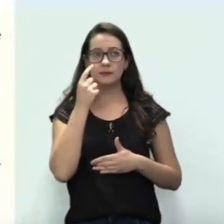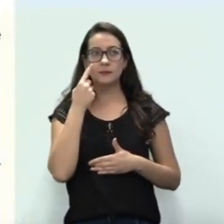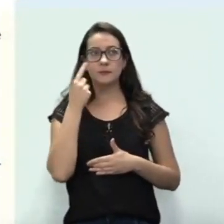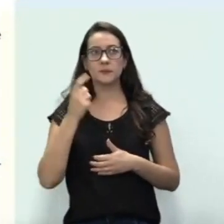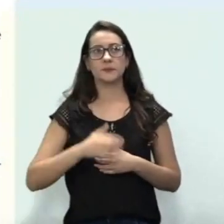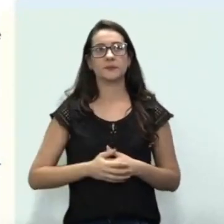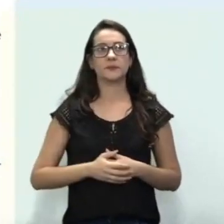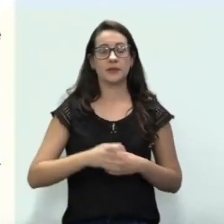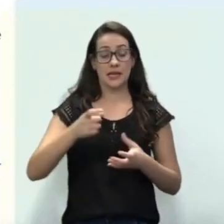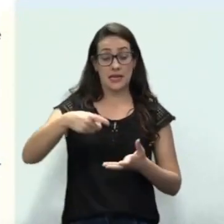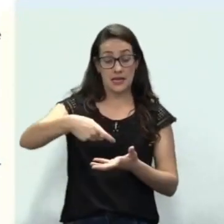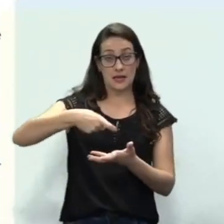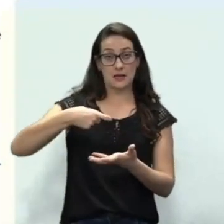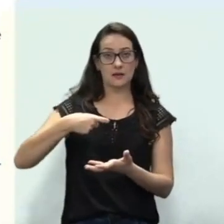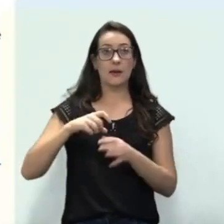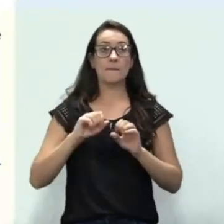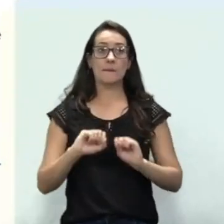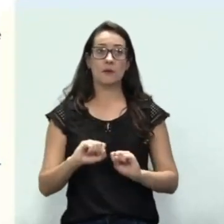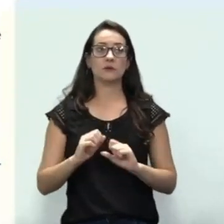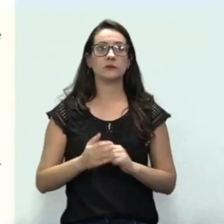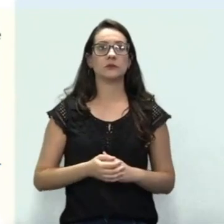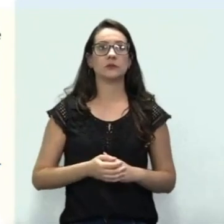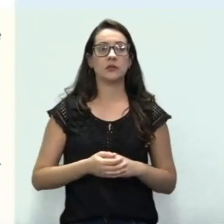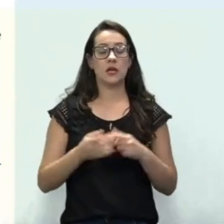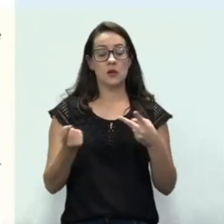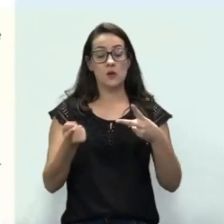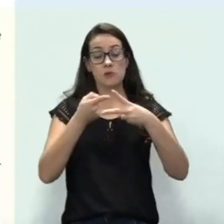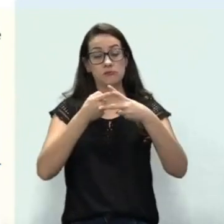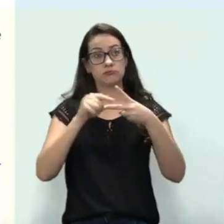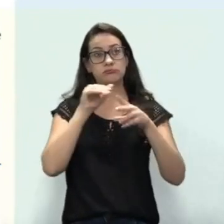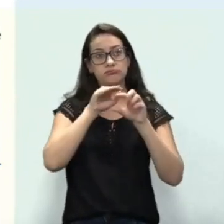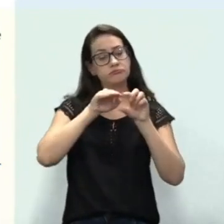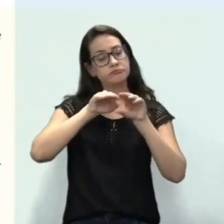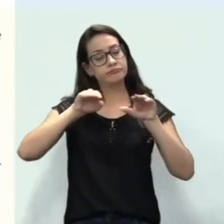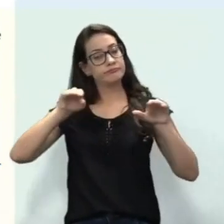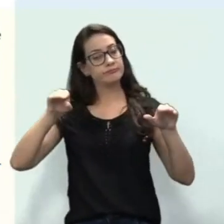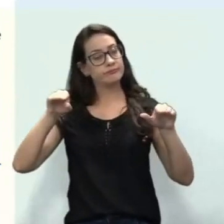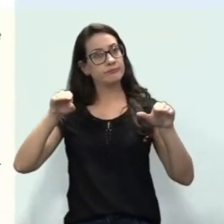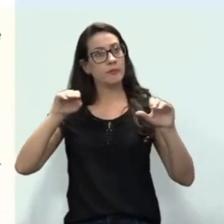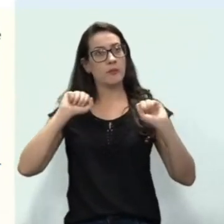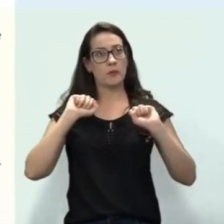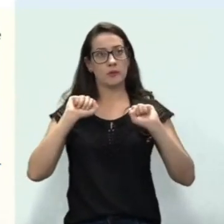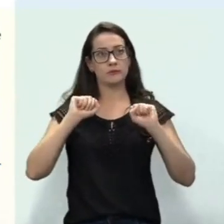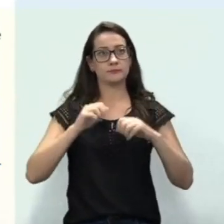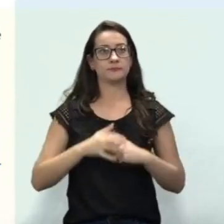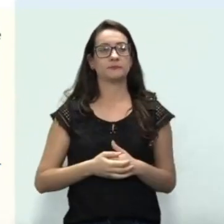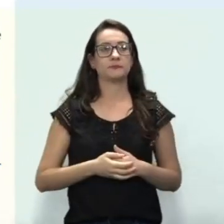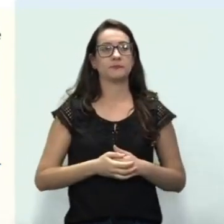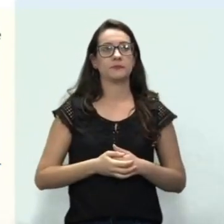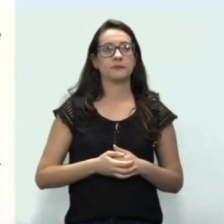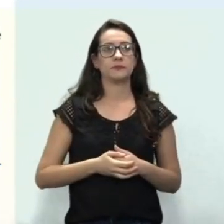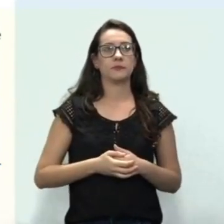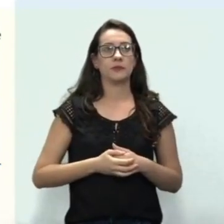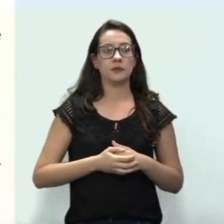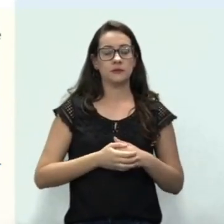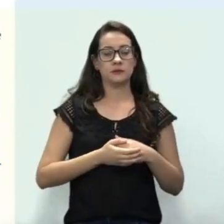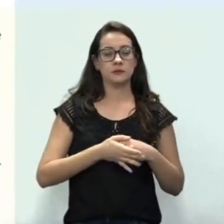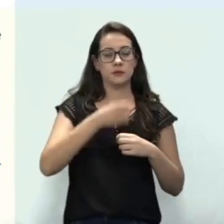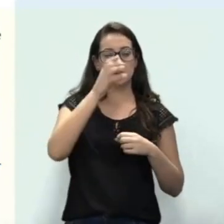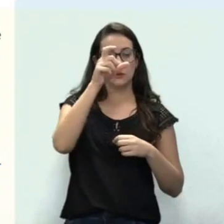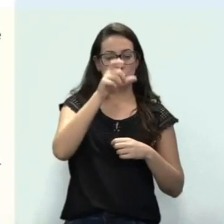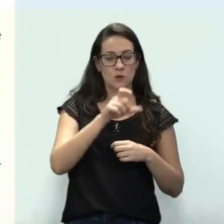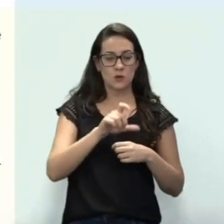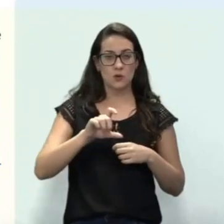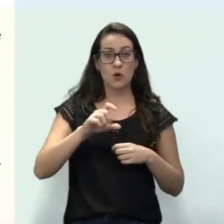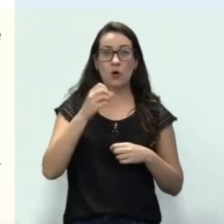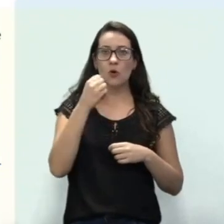tração. Eles podem ser do tipo um ângulo reto, então a ponta de comprimento não pode ser inferior a 8 vezes